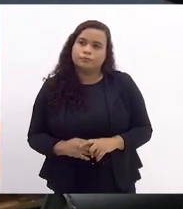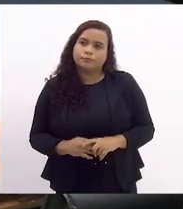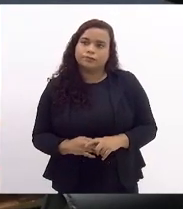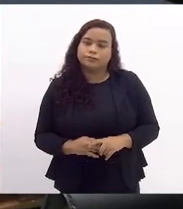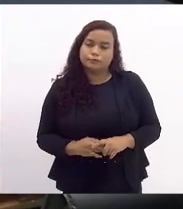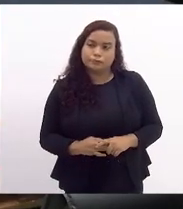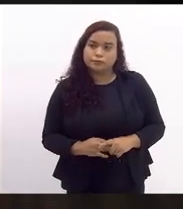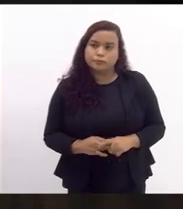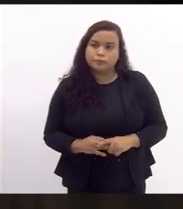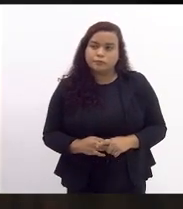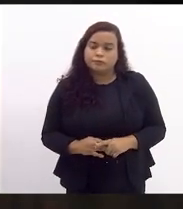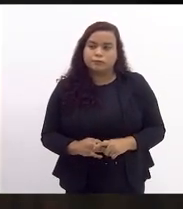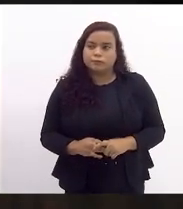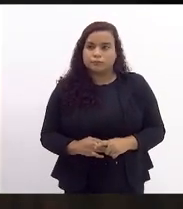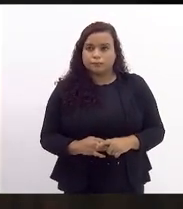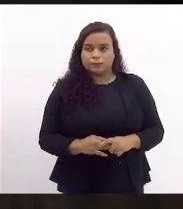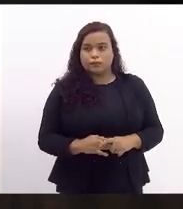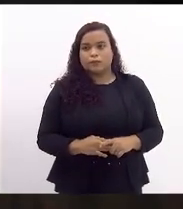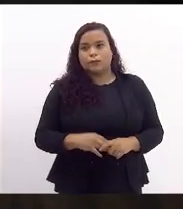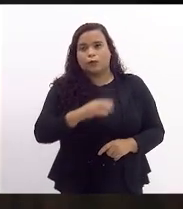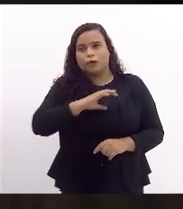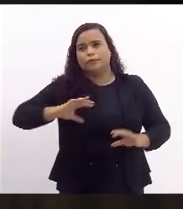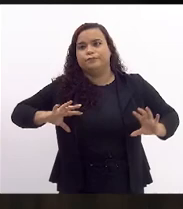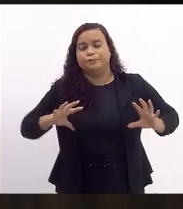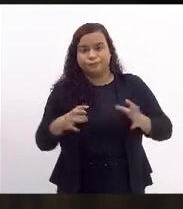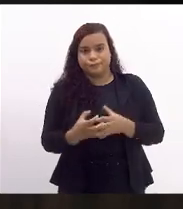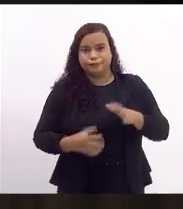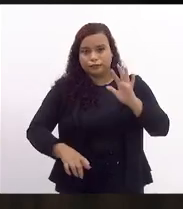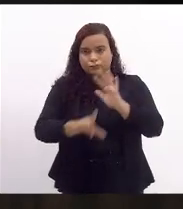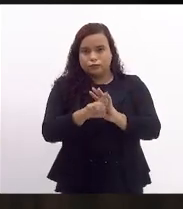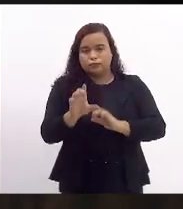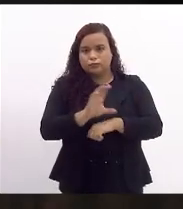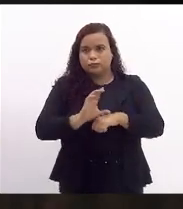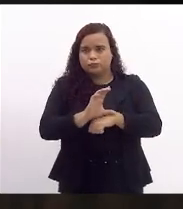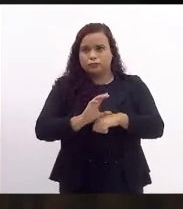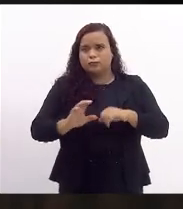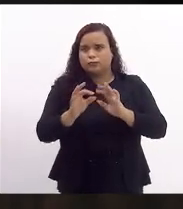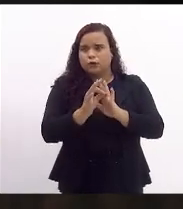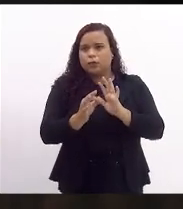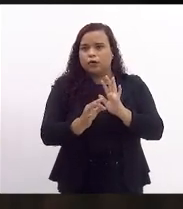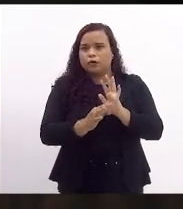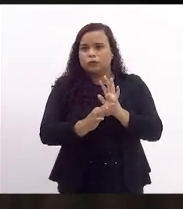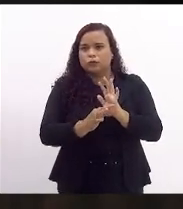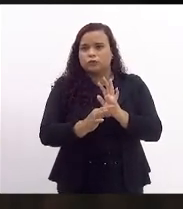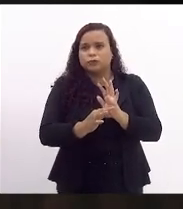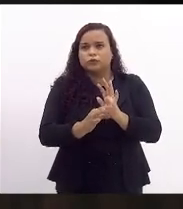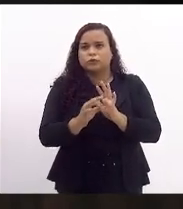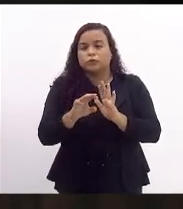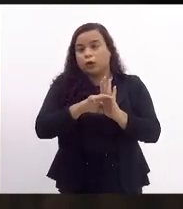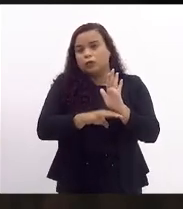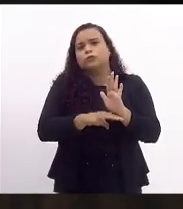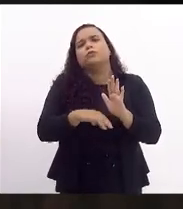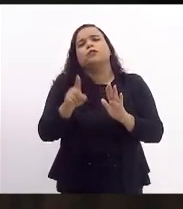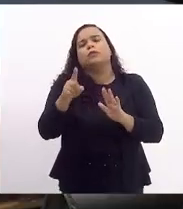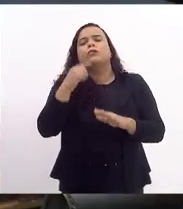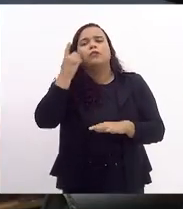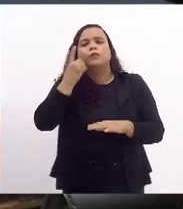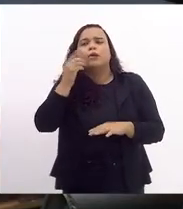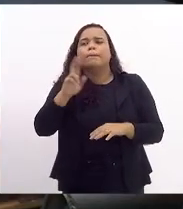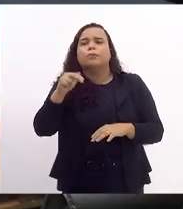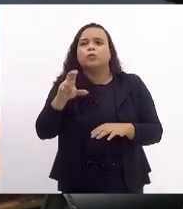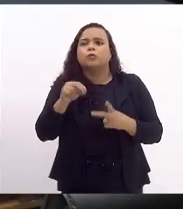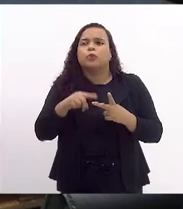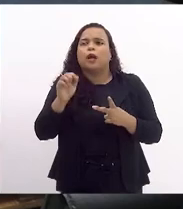e pela comissão de legislação convencional e código Deputado Bruno dauaire Deputado Alexandre Freitas